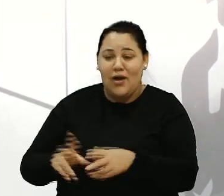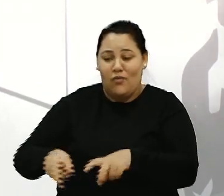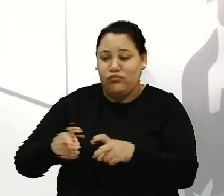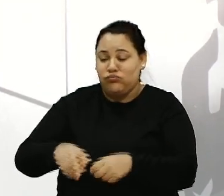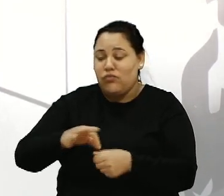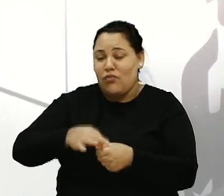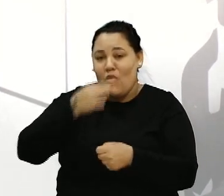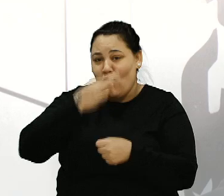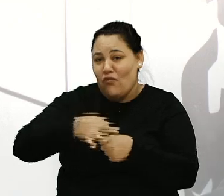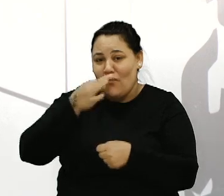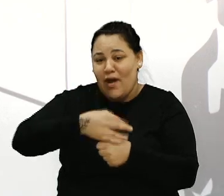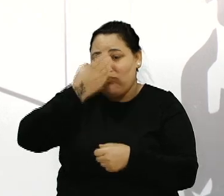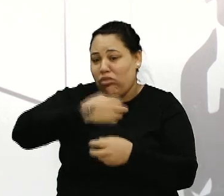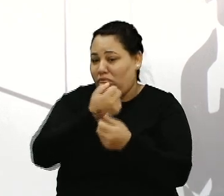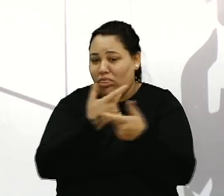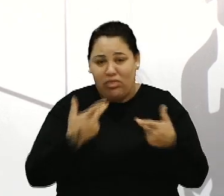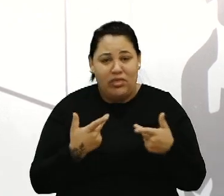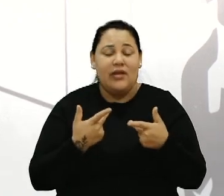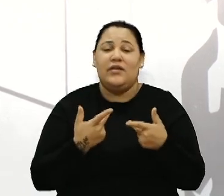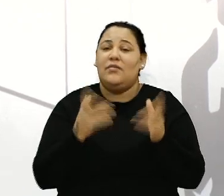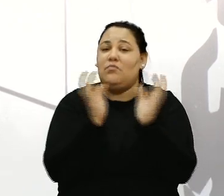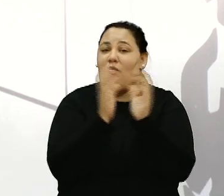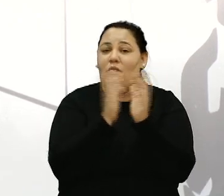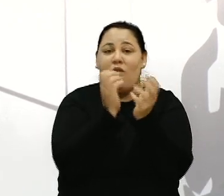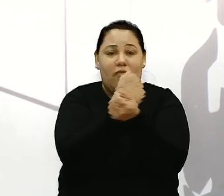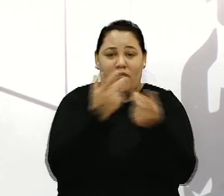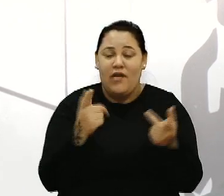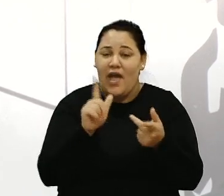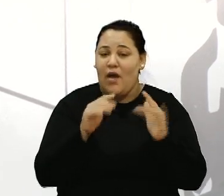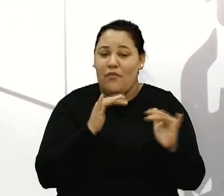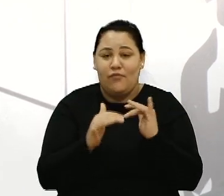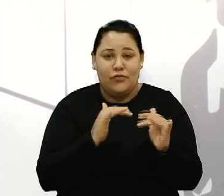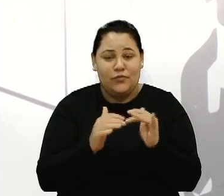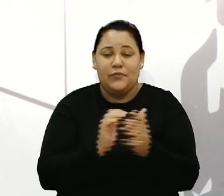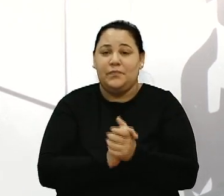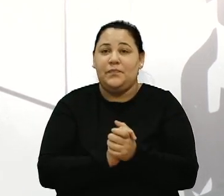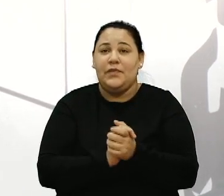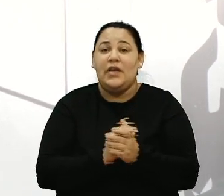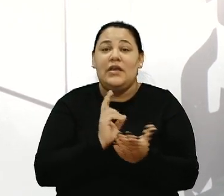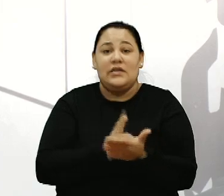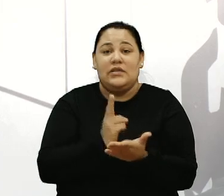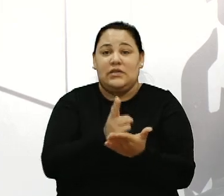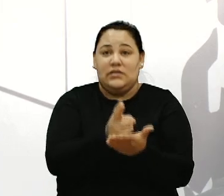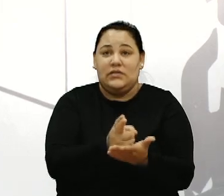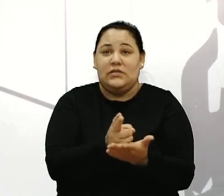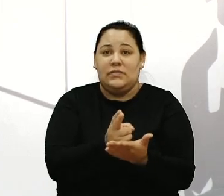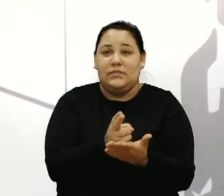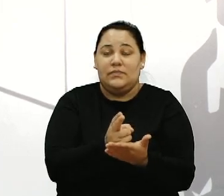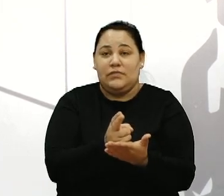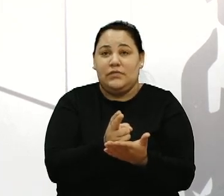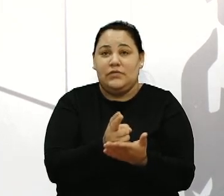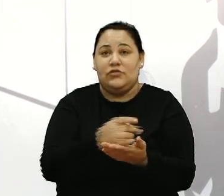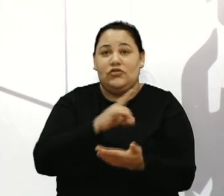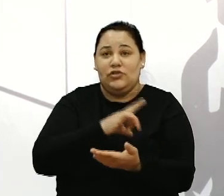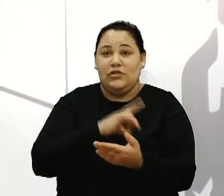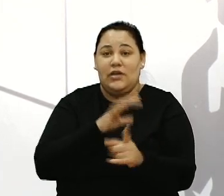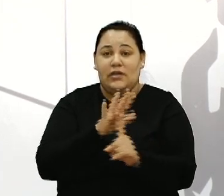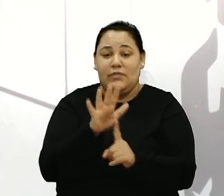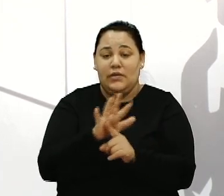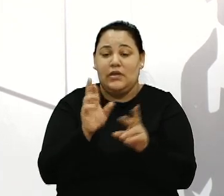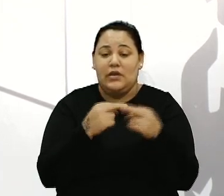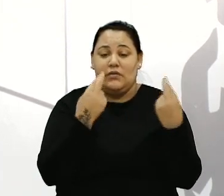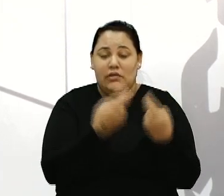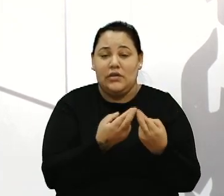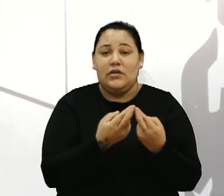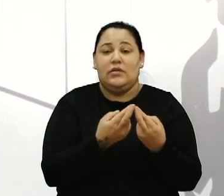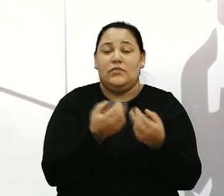frutas, verduras, enfim, é de grande movimentação. E sempre havia essa demanda, reuniões, protestos,